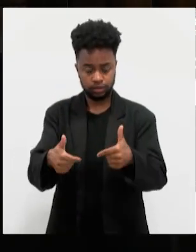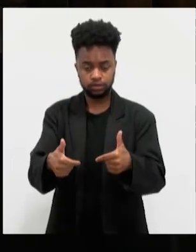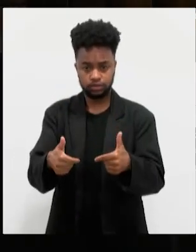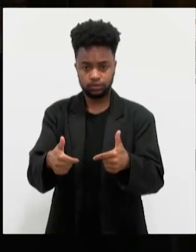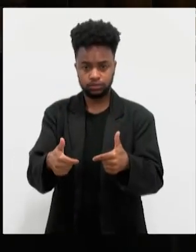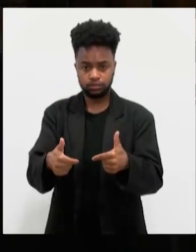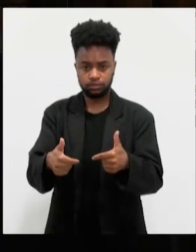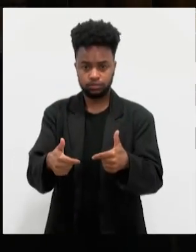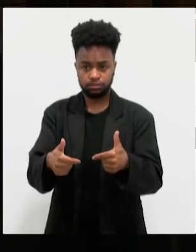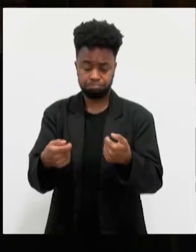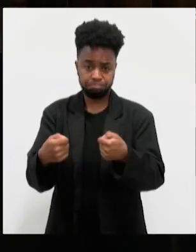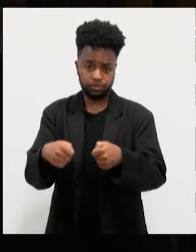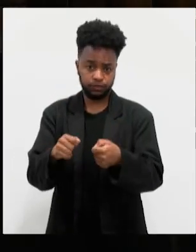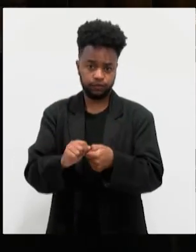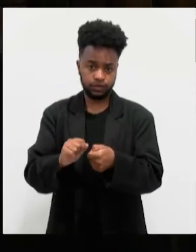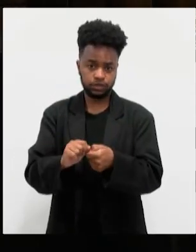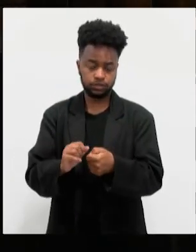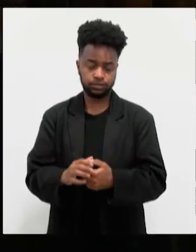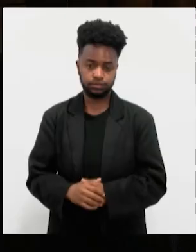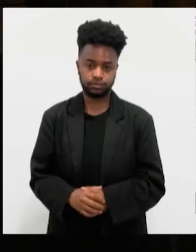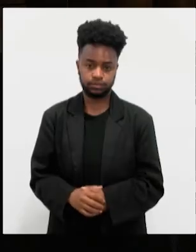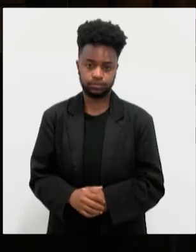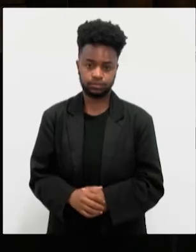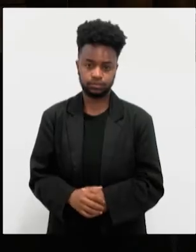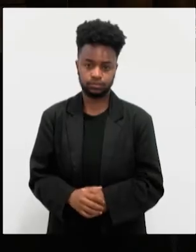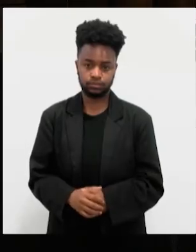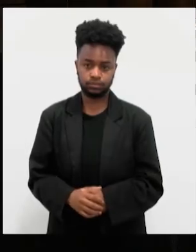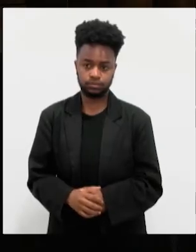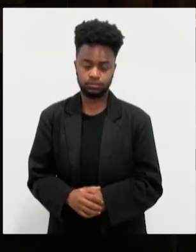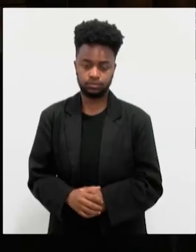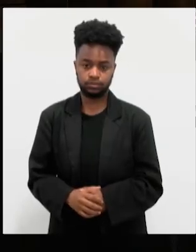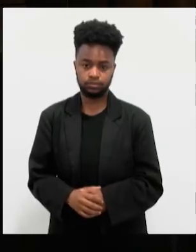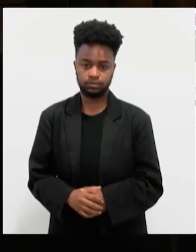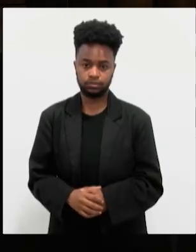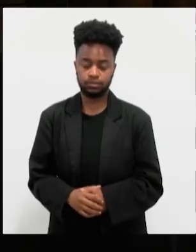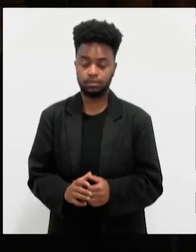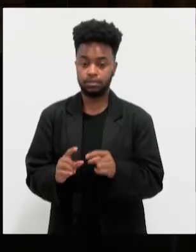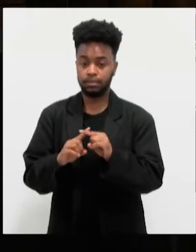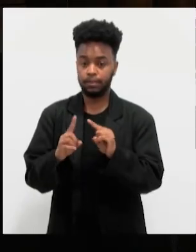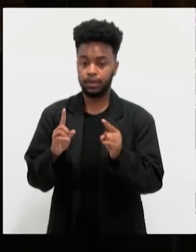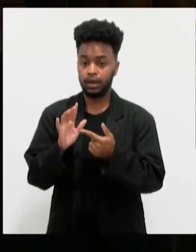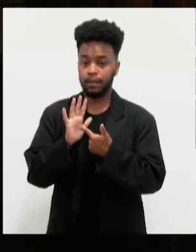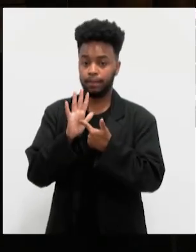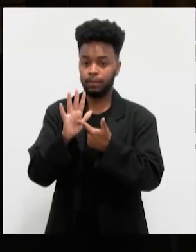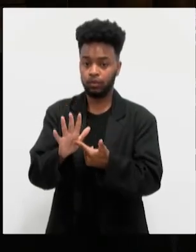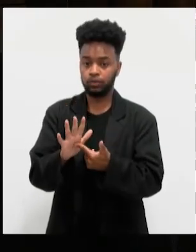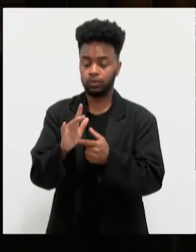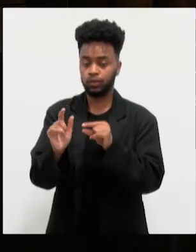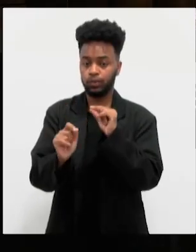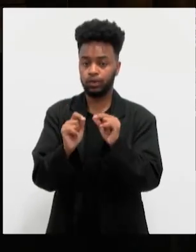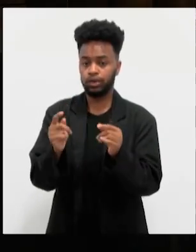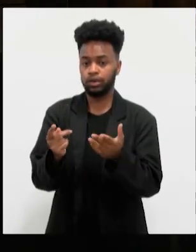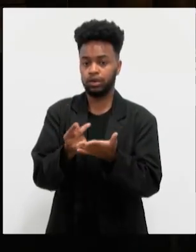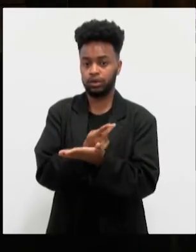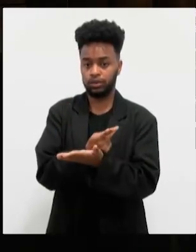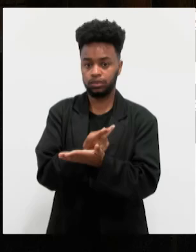que tinha que ser feita, ela é o sintoma do que acontece